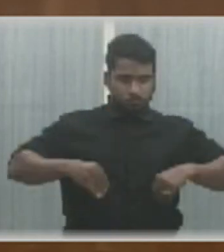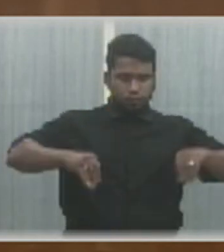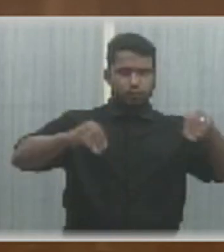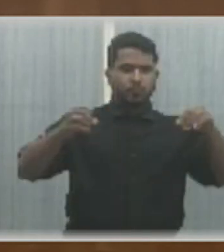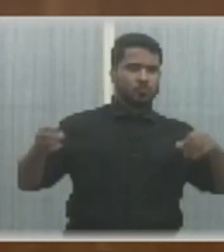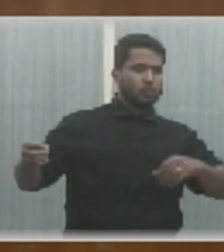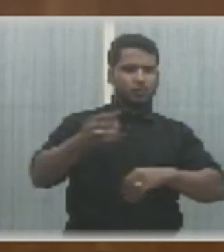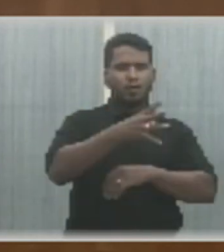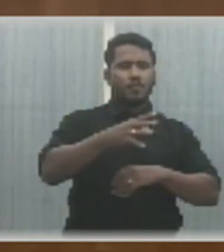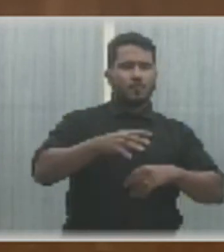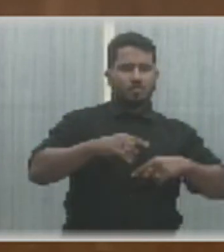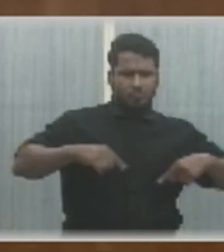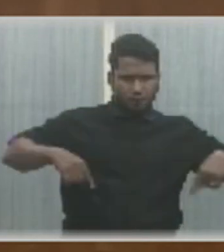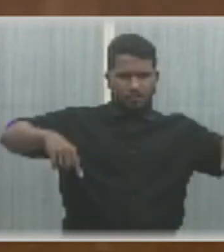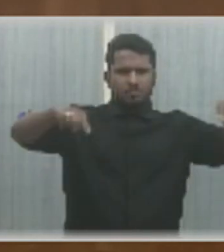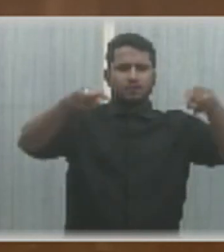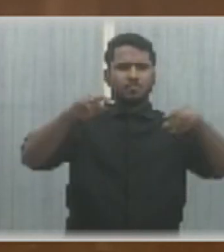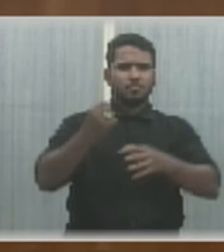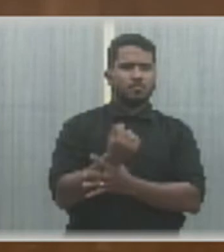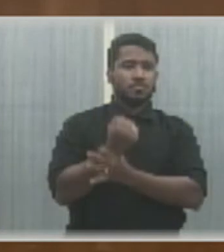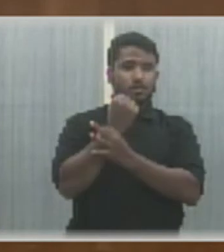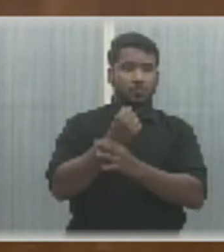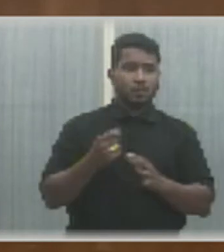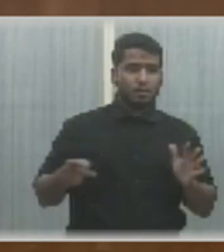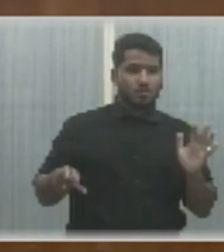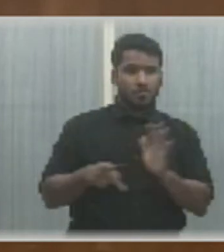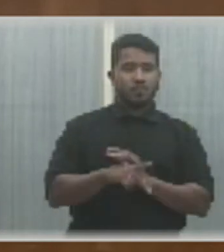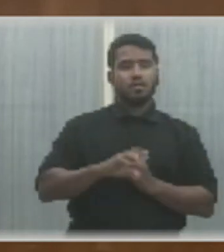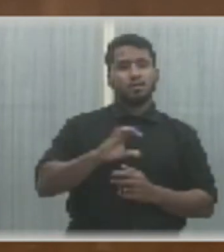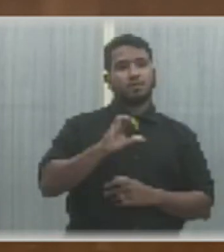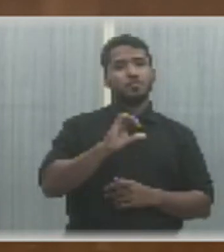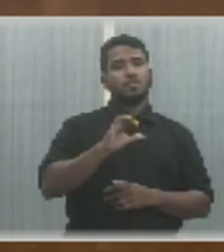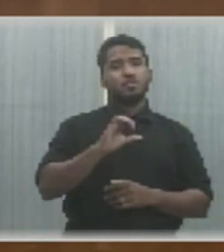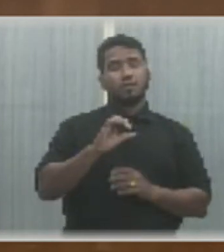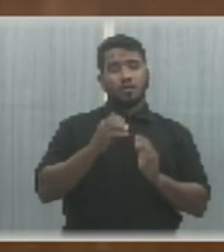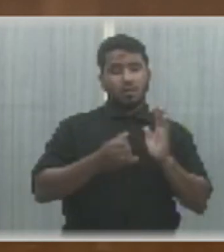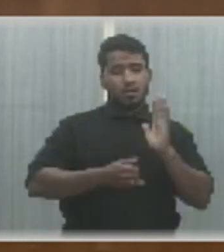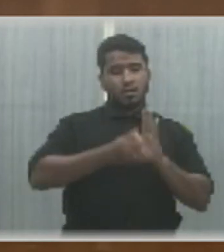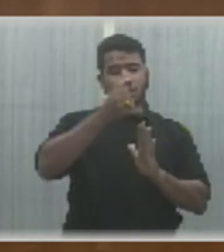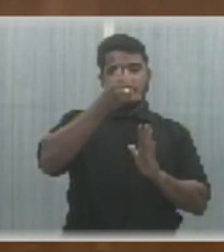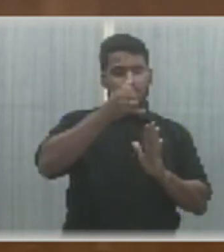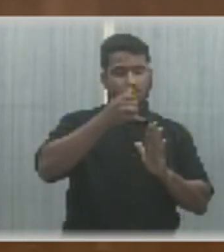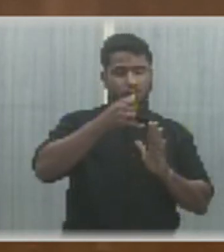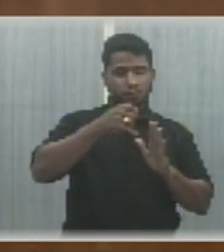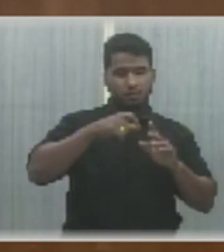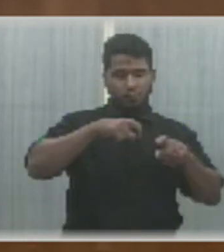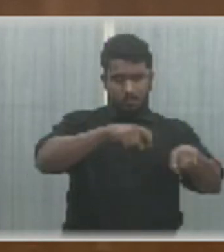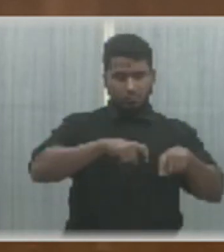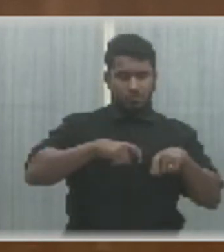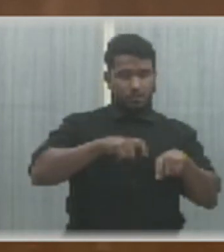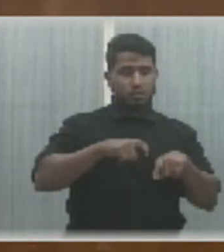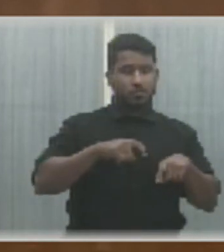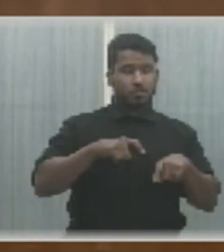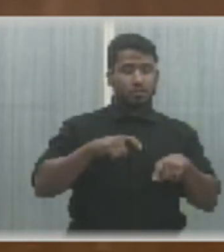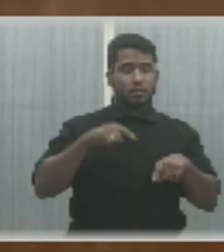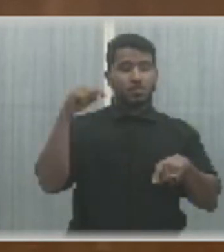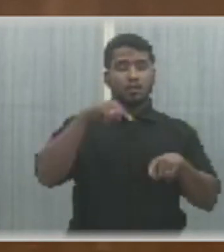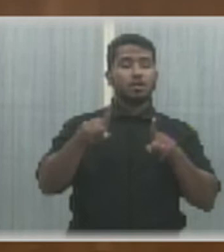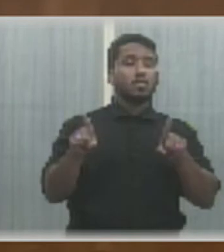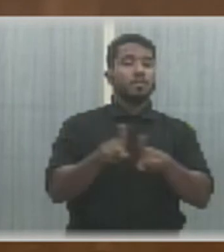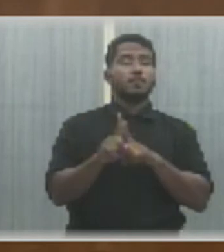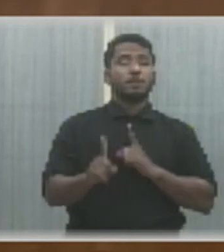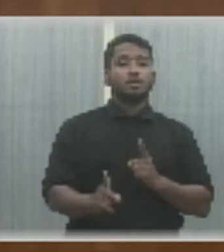áreas protegidas. E o próprio CAR, Cadastro Ambiental Rural, ele